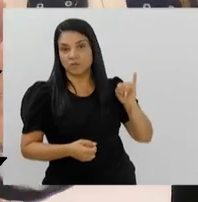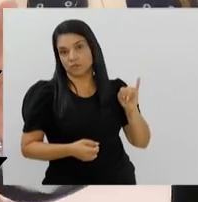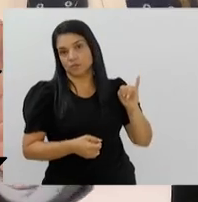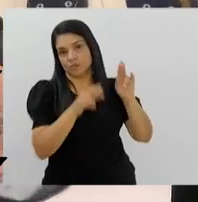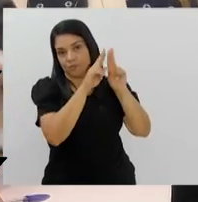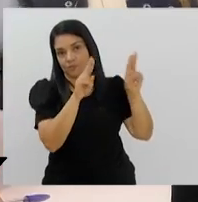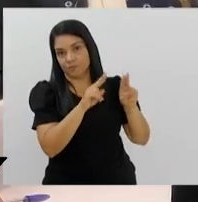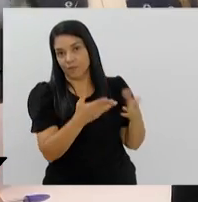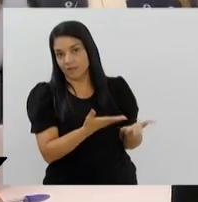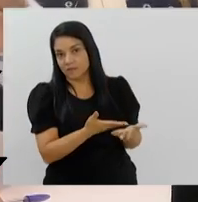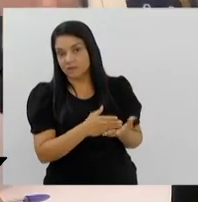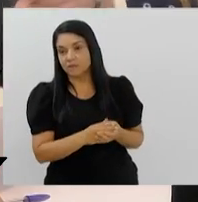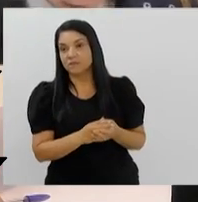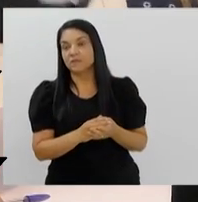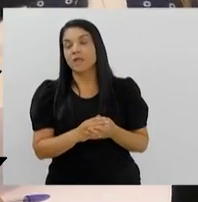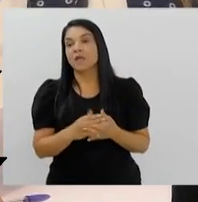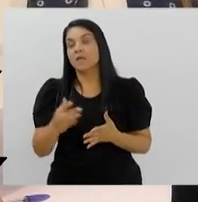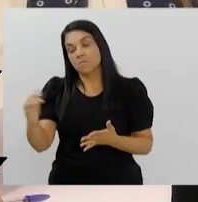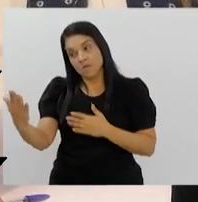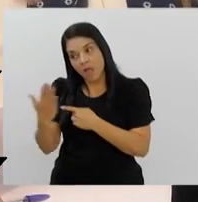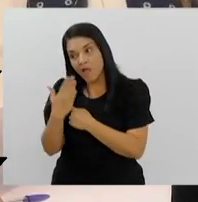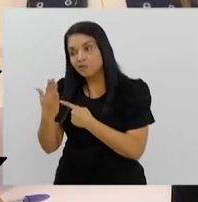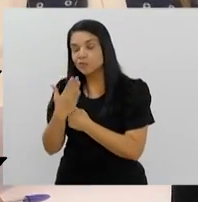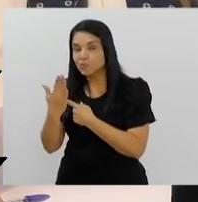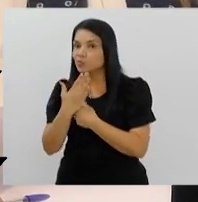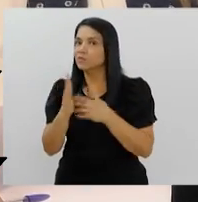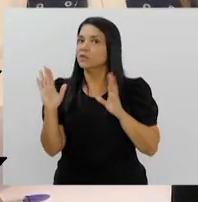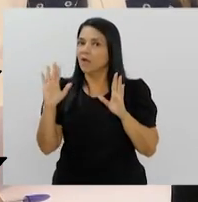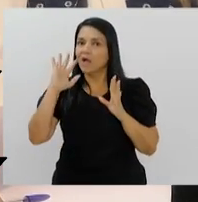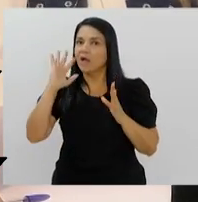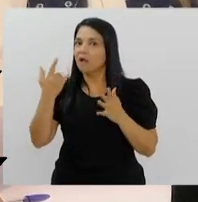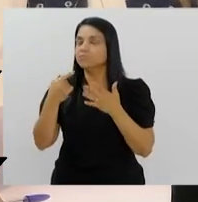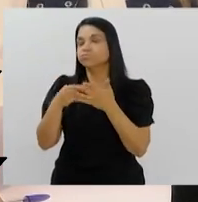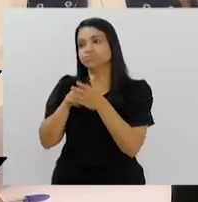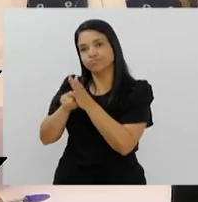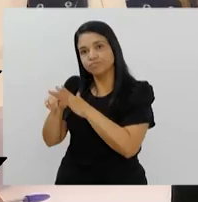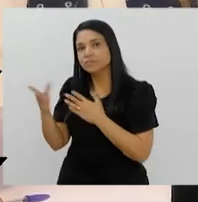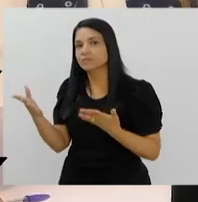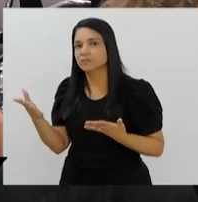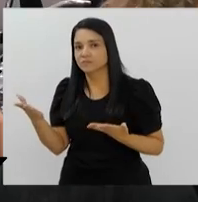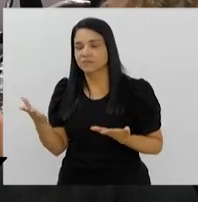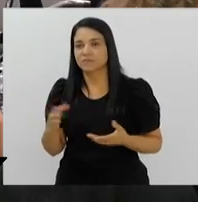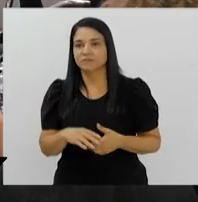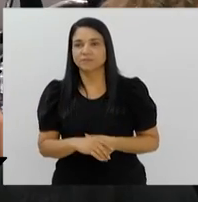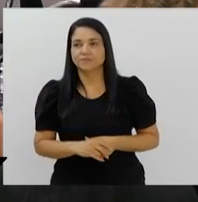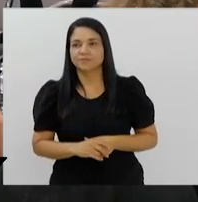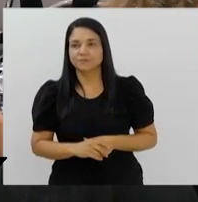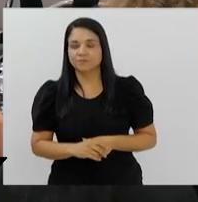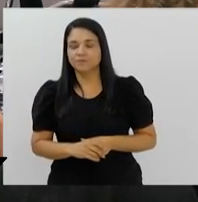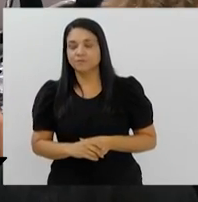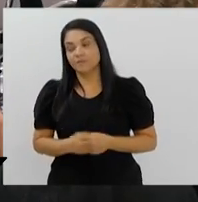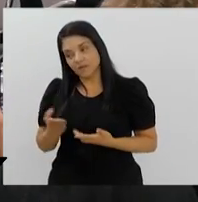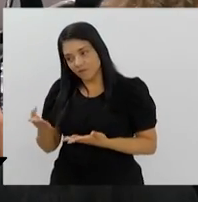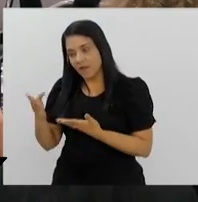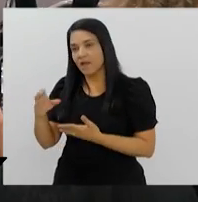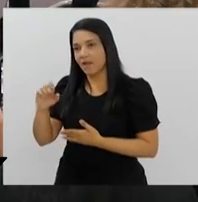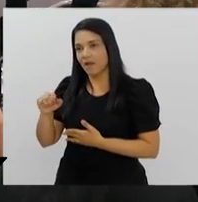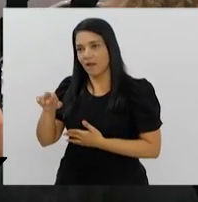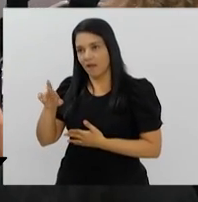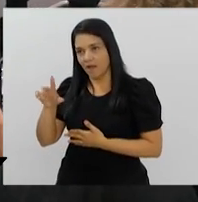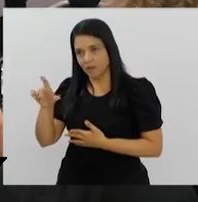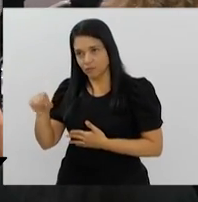besteira por favor deputados vocês me ajudem aqui a a a a perguntar por favor Carlos Deputado cada